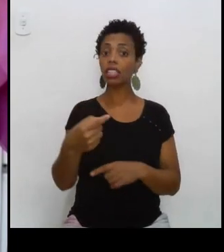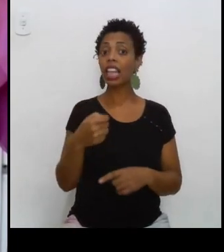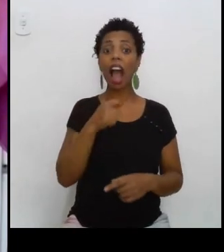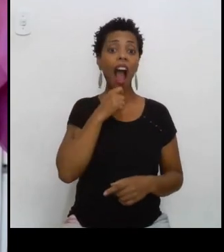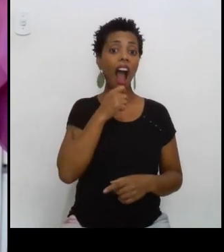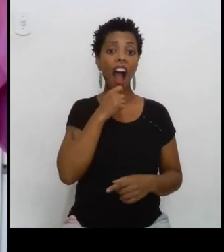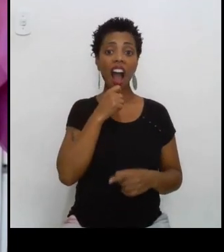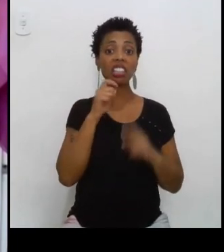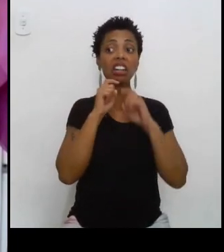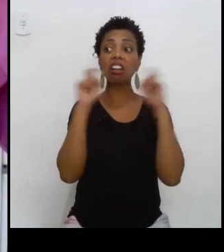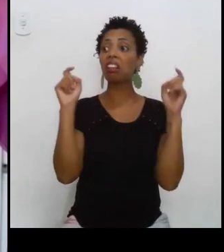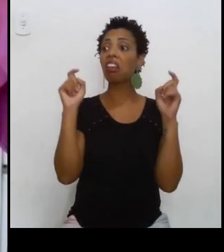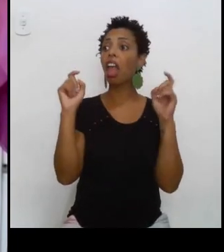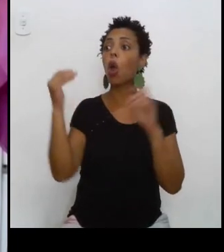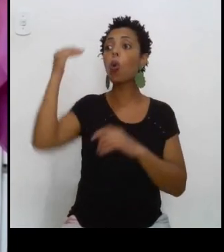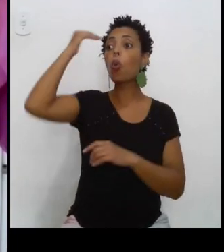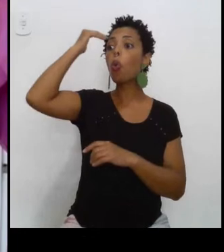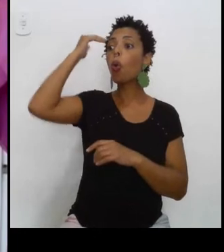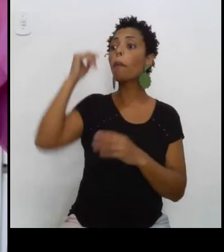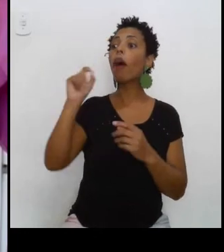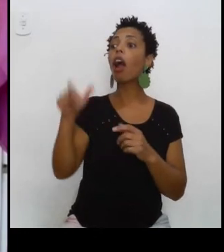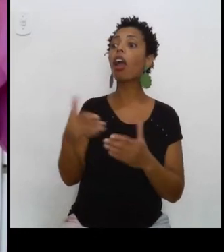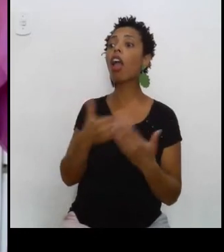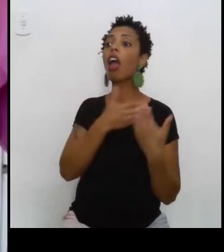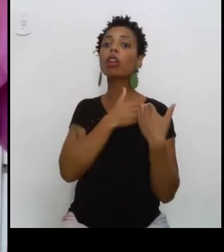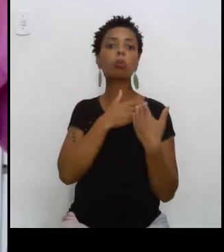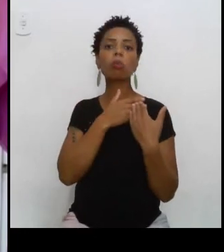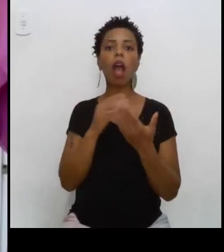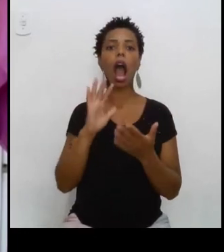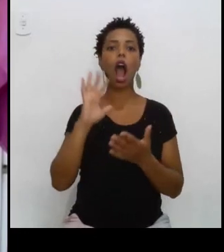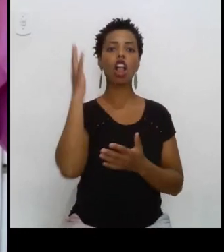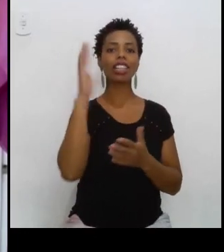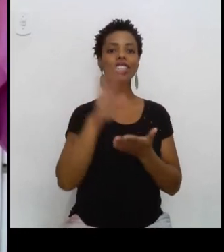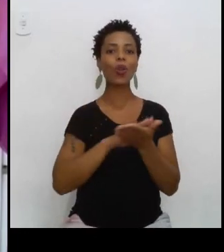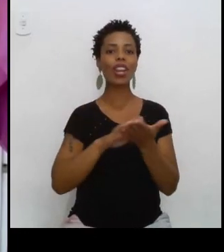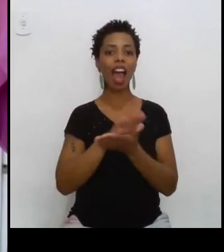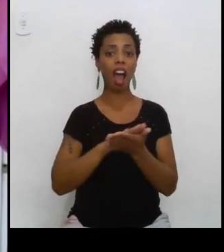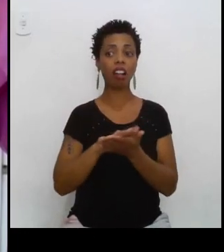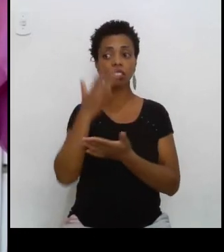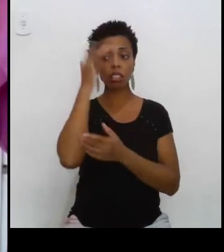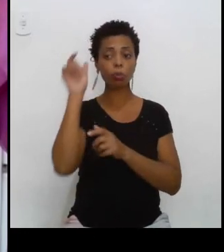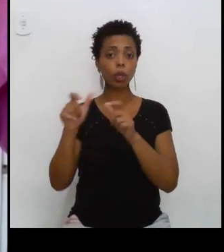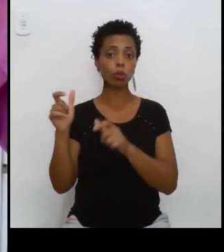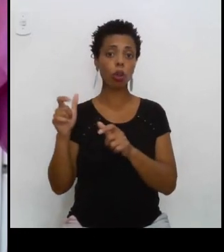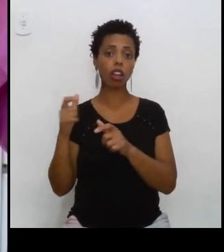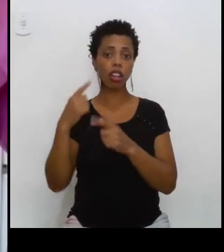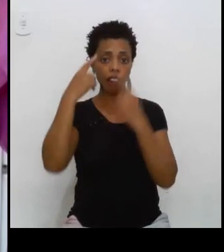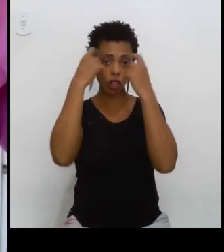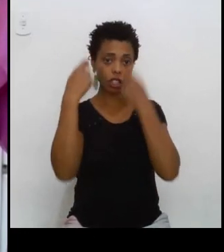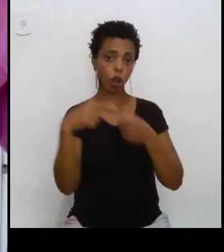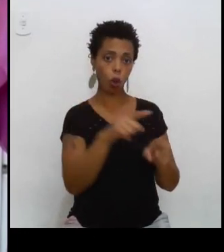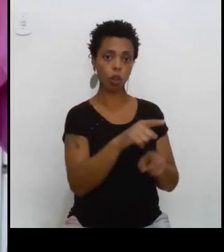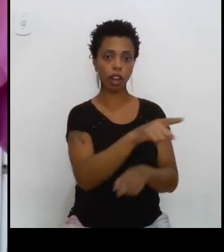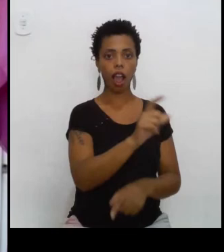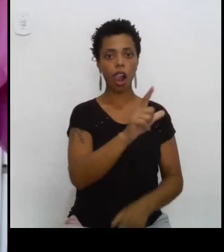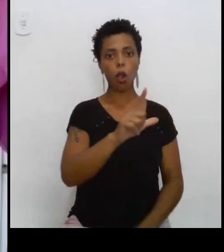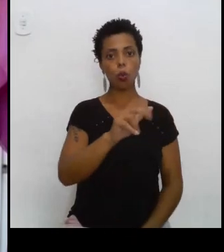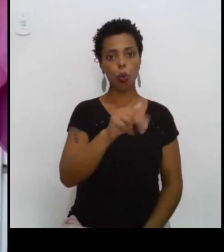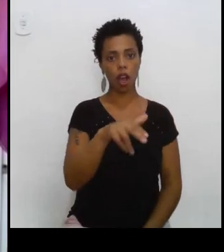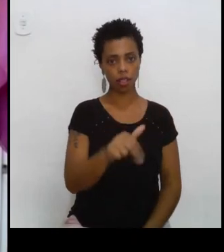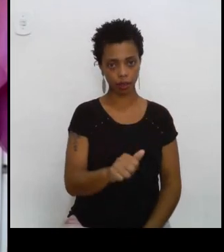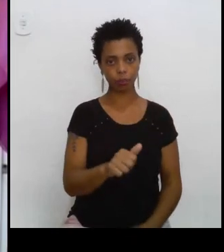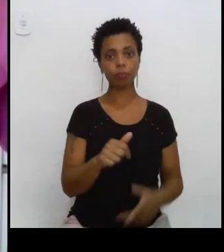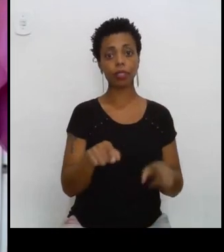responsabilização refletiva da que é uma violência contra a Luana fazendo um paralelo com isso também a gente pode trazer o